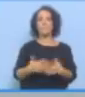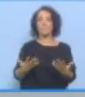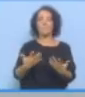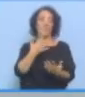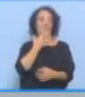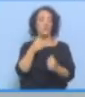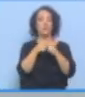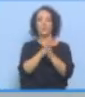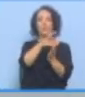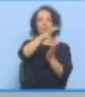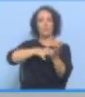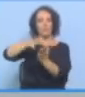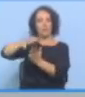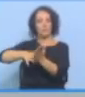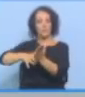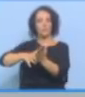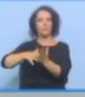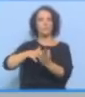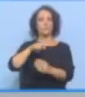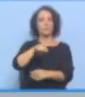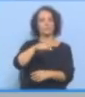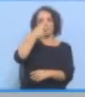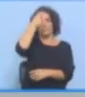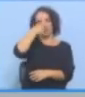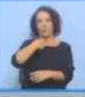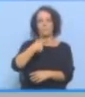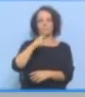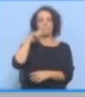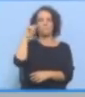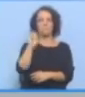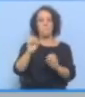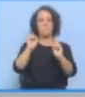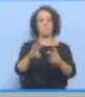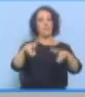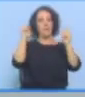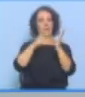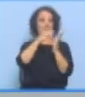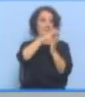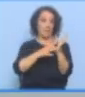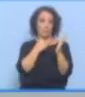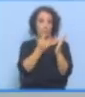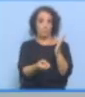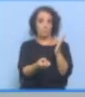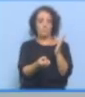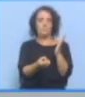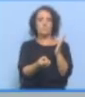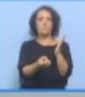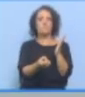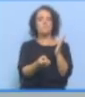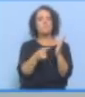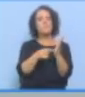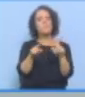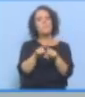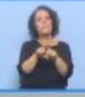textos, nomeadamente estes episódios e os acontecimentos milagrosos que o texto revela, tem essa